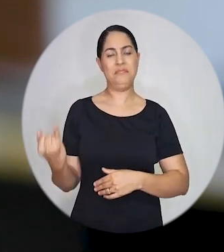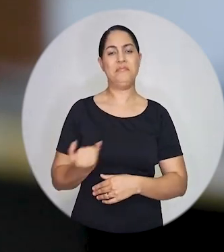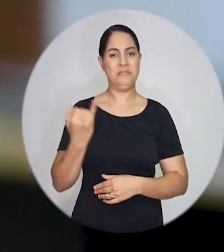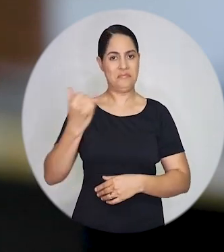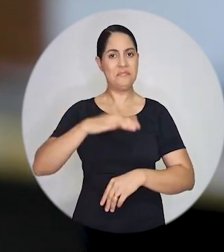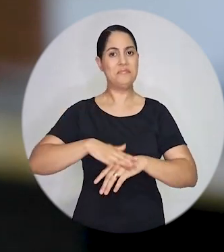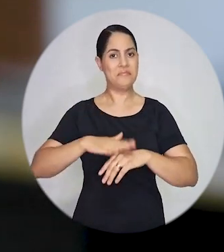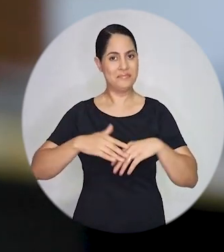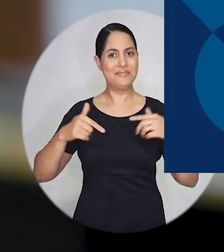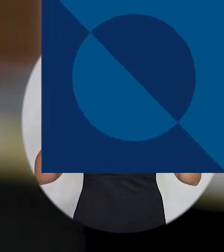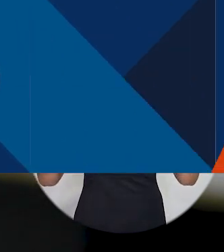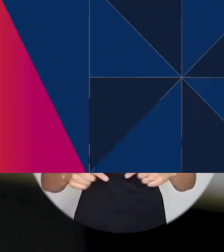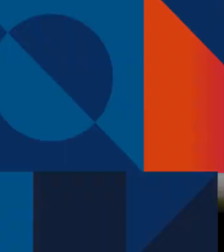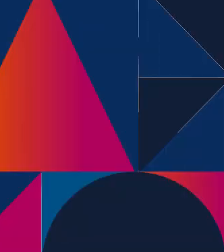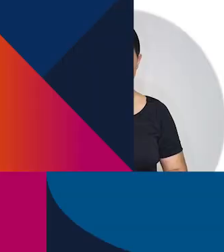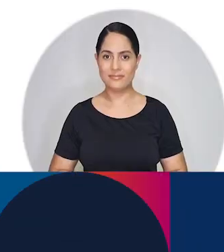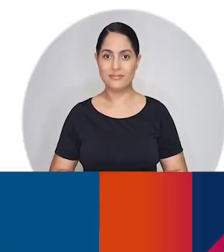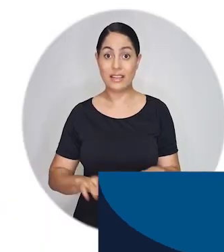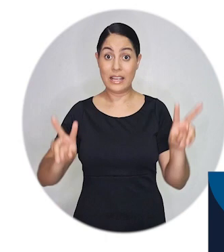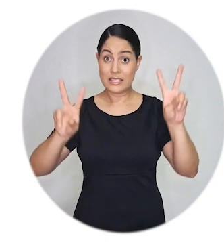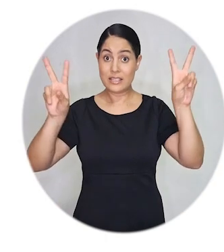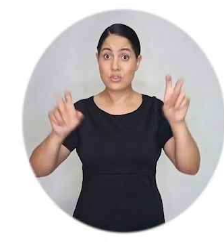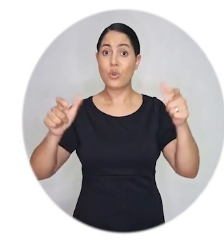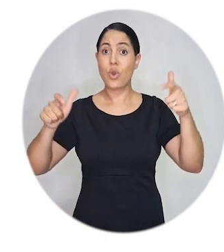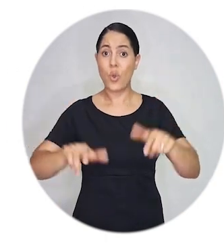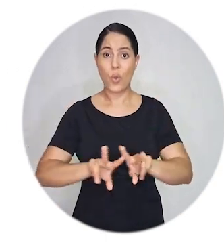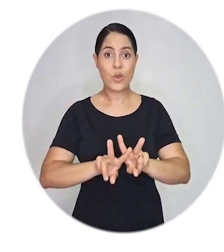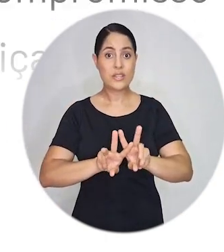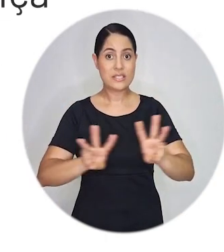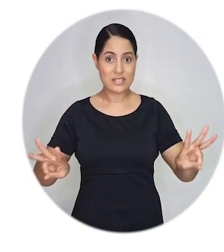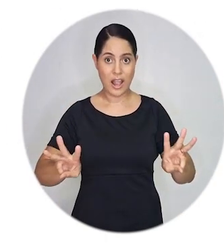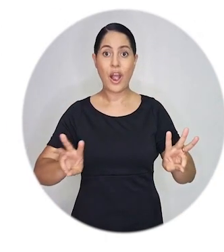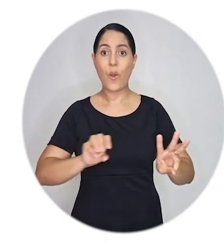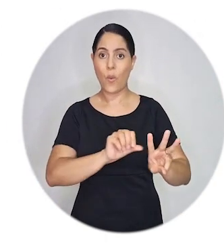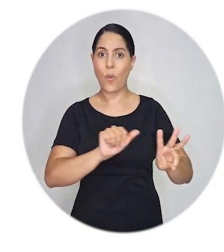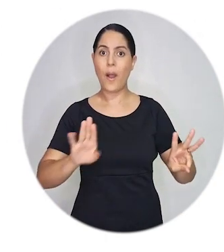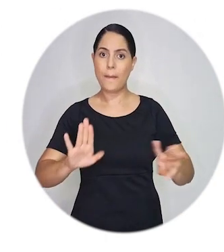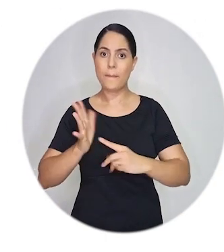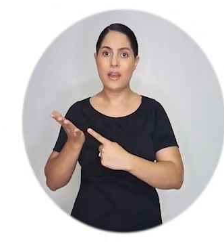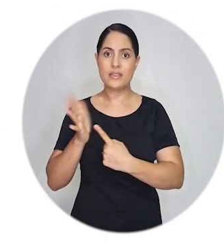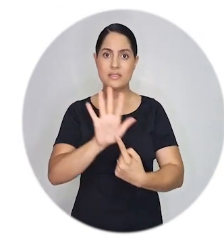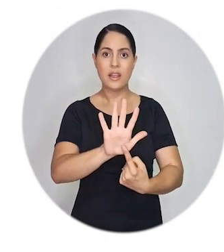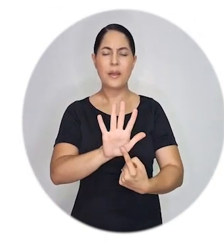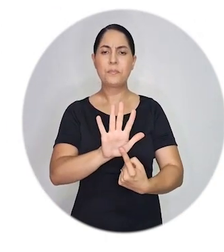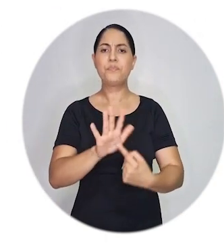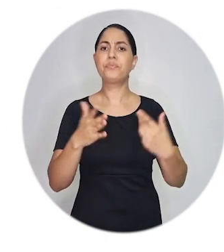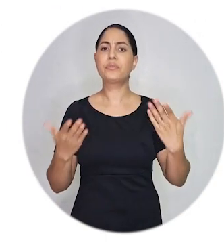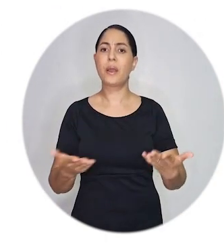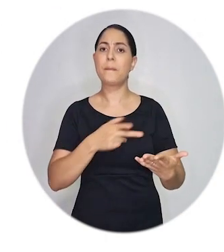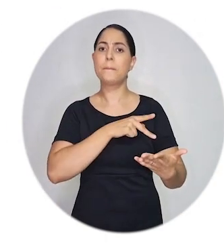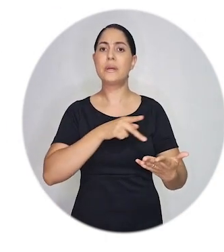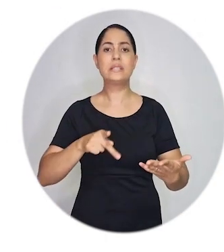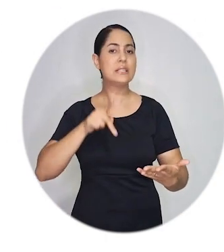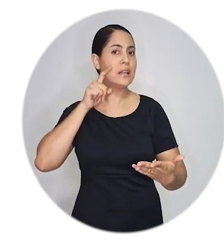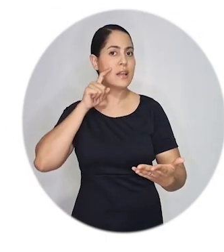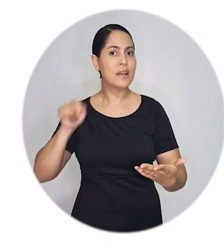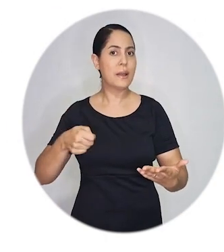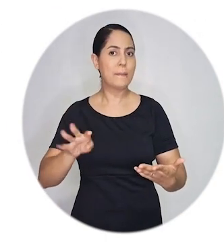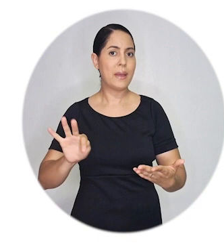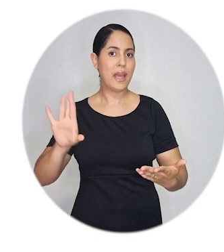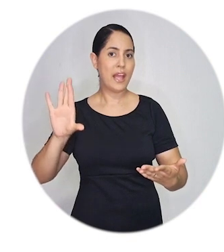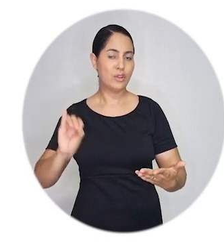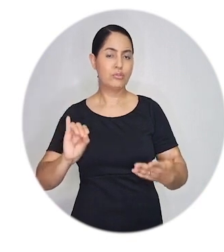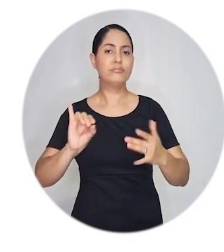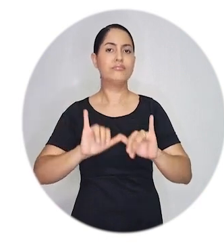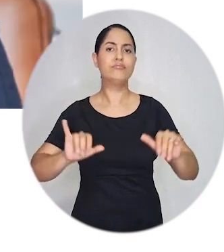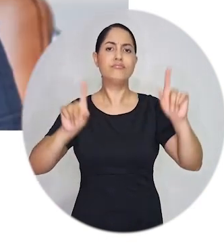principais bandeiras da Ordem. Esse assunto foi destaque no site da OAB Nacional. Para o presidente do Conselho Federal, Beto